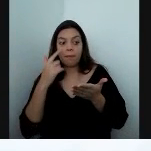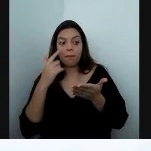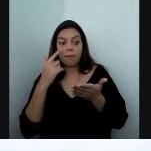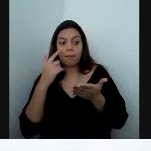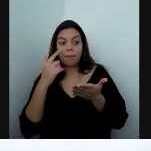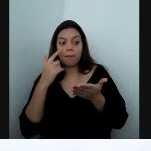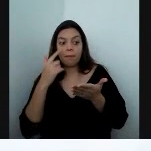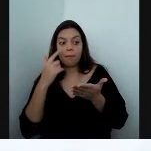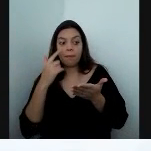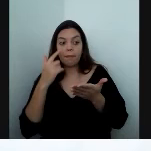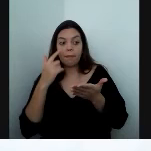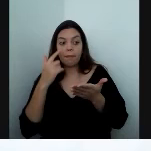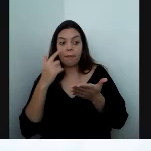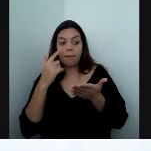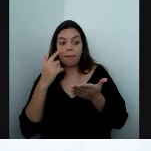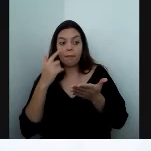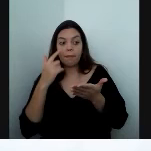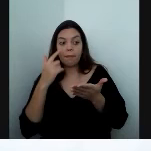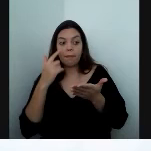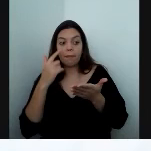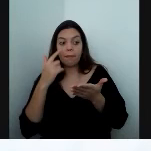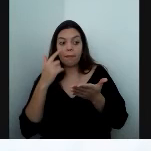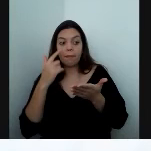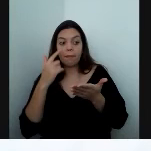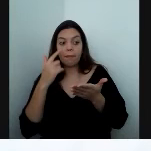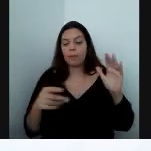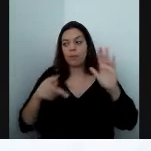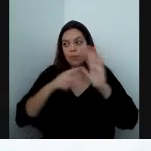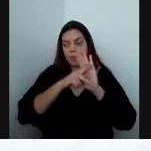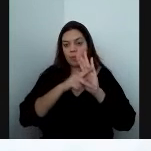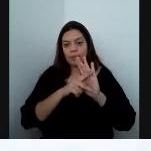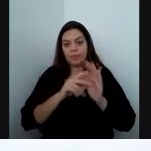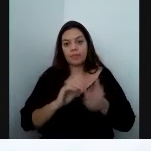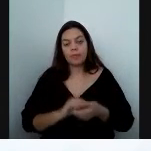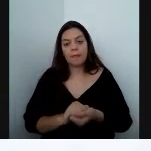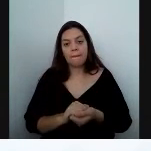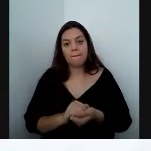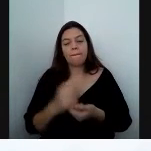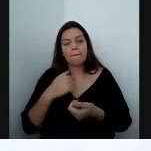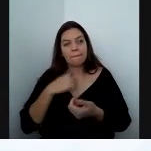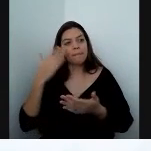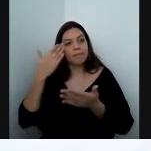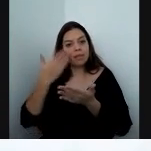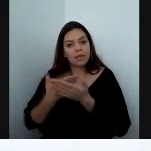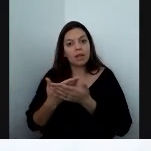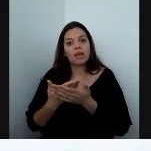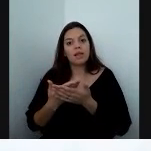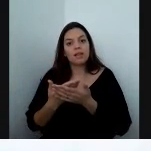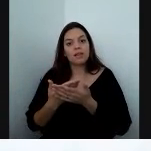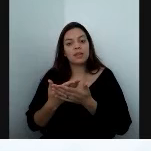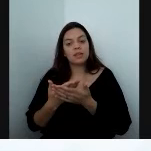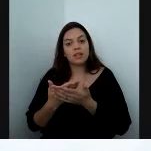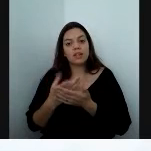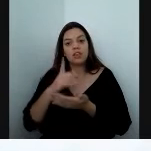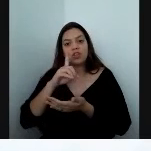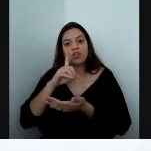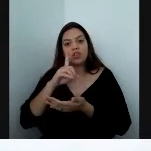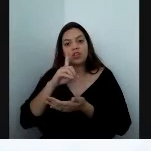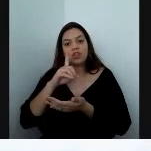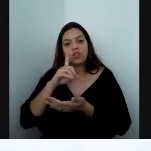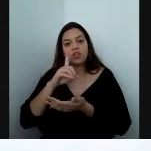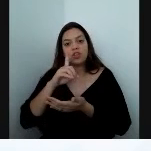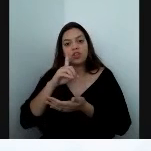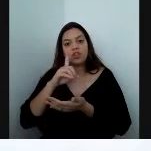para eles no primeiro momento. Então, eu creio que cada vez mais ele vai aparecer nas negociações coletivas, de forma cada vez